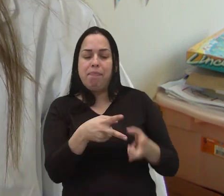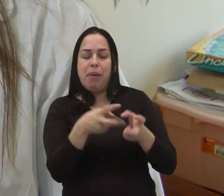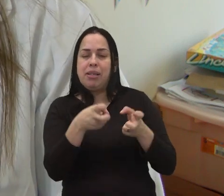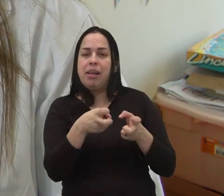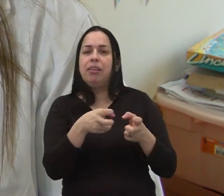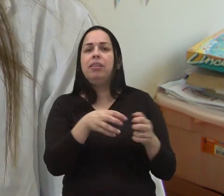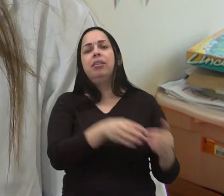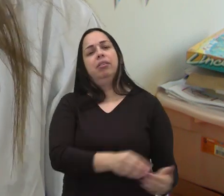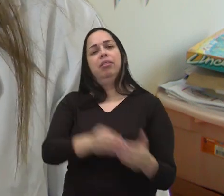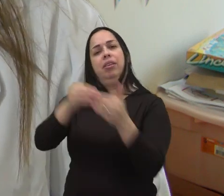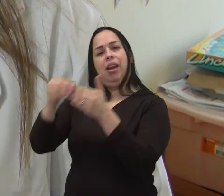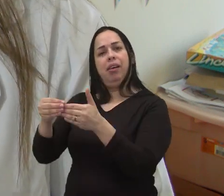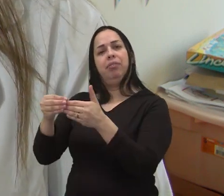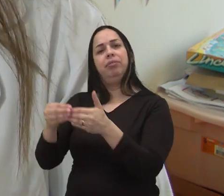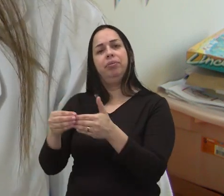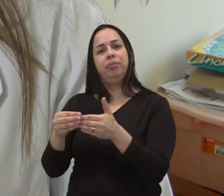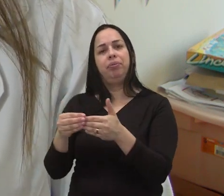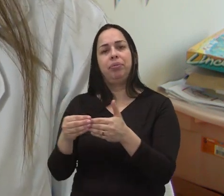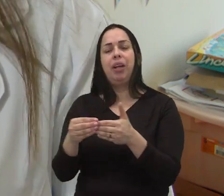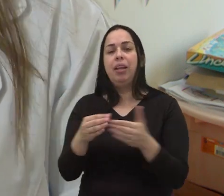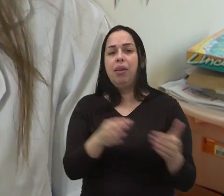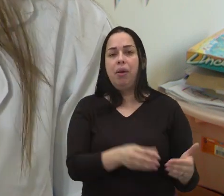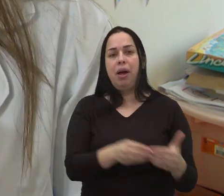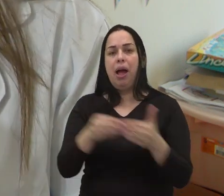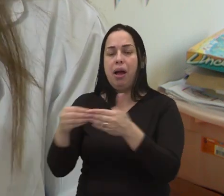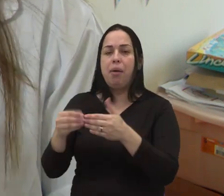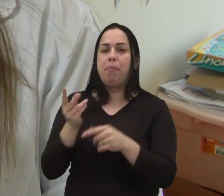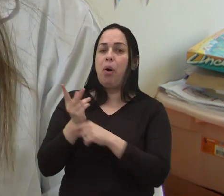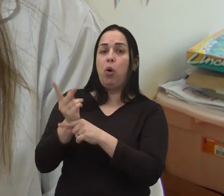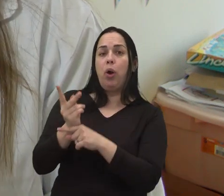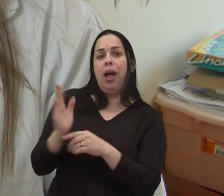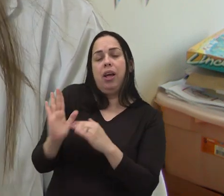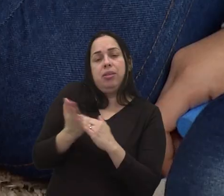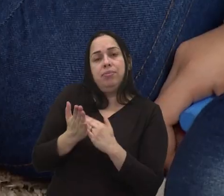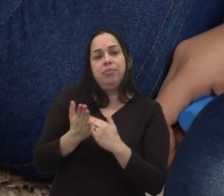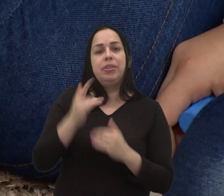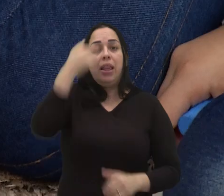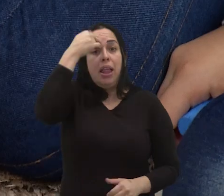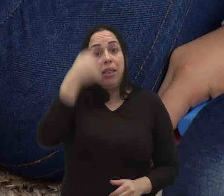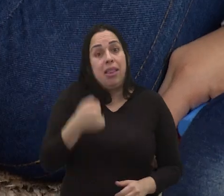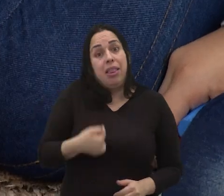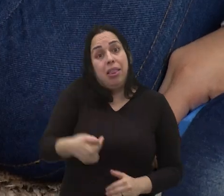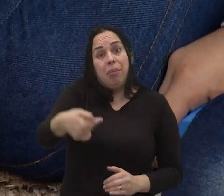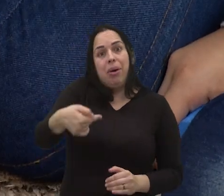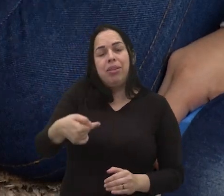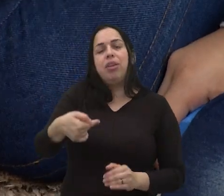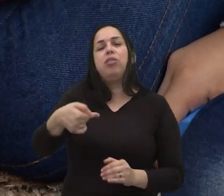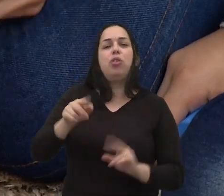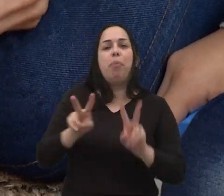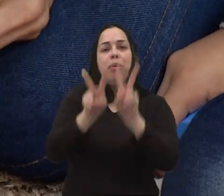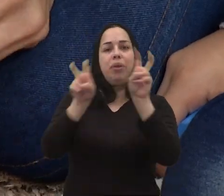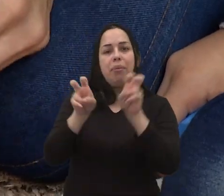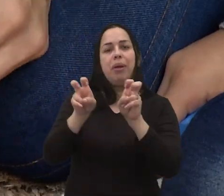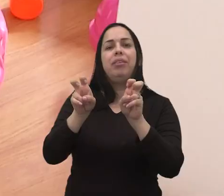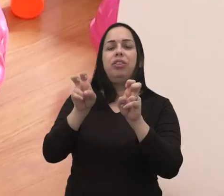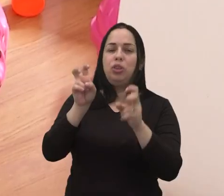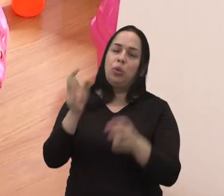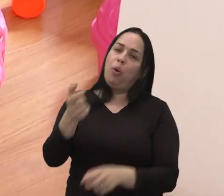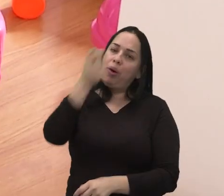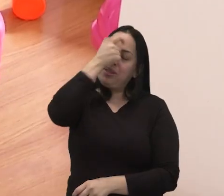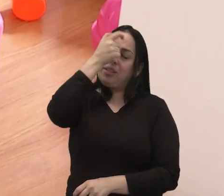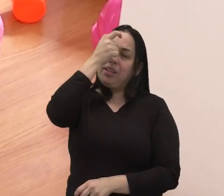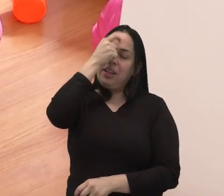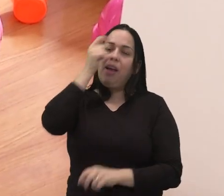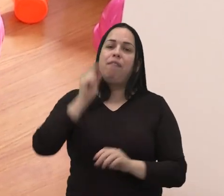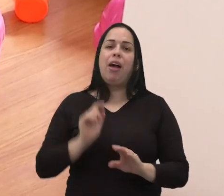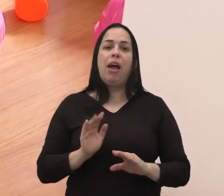na comunicação, então é o momento de procurar ajuda. A Semana de Conscientização sobre o TDL também